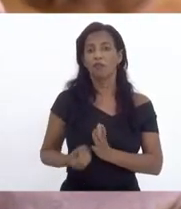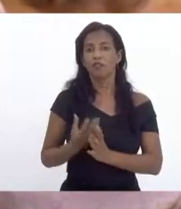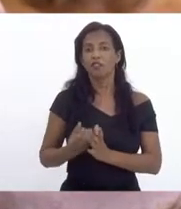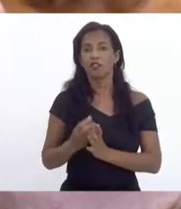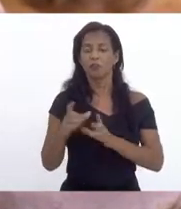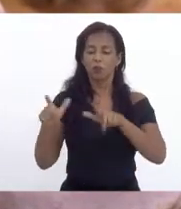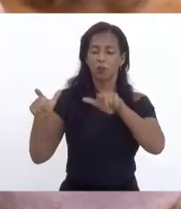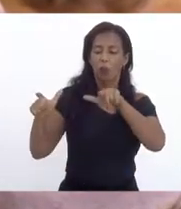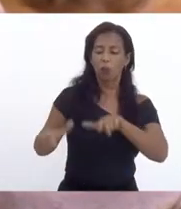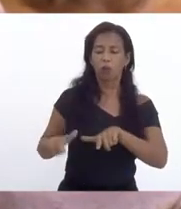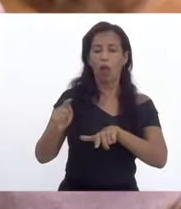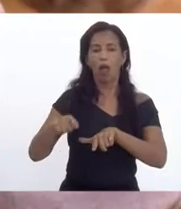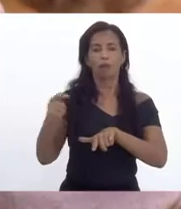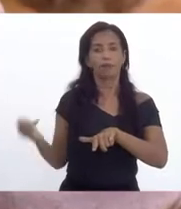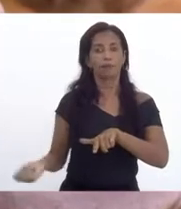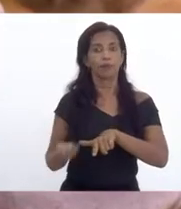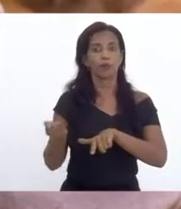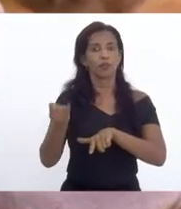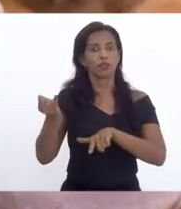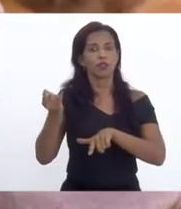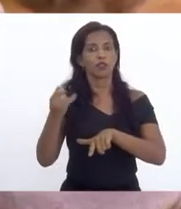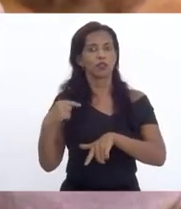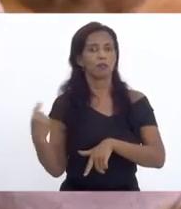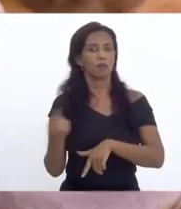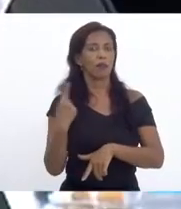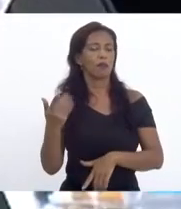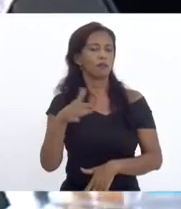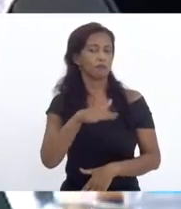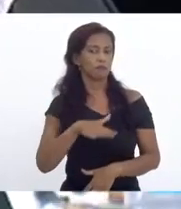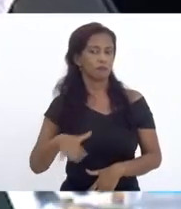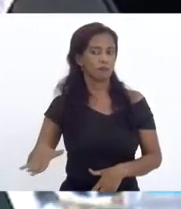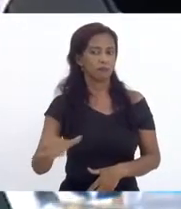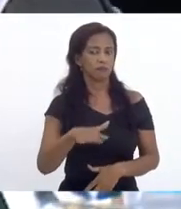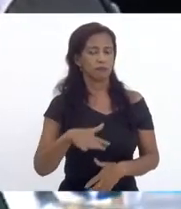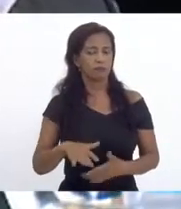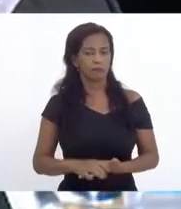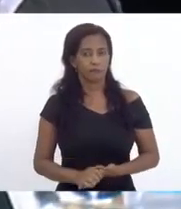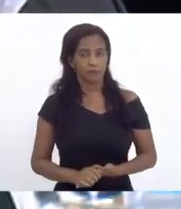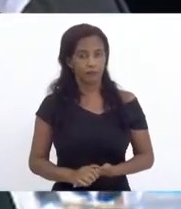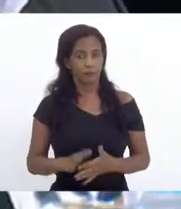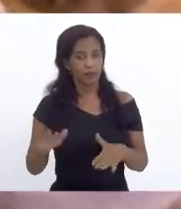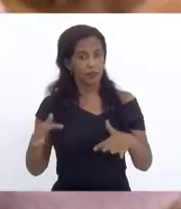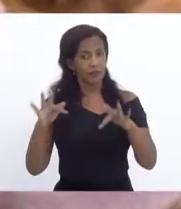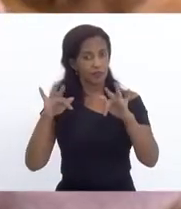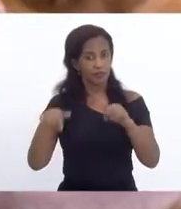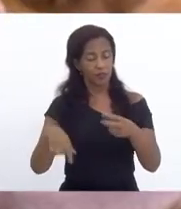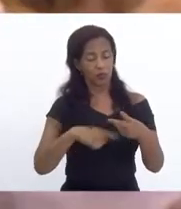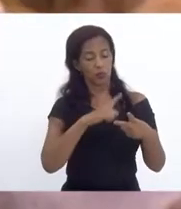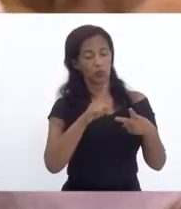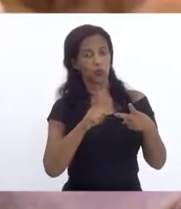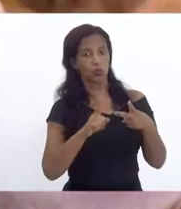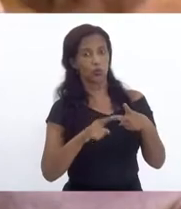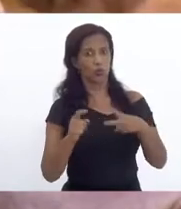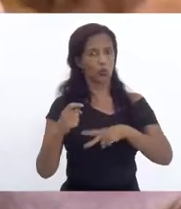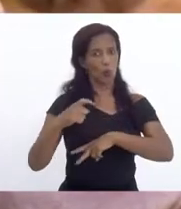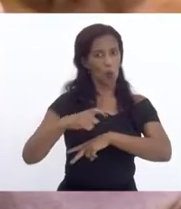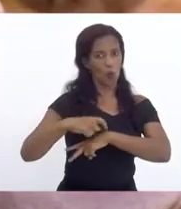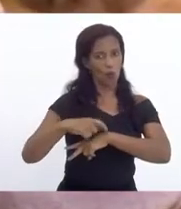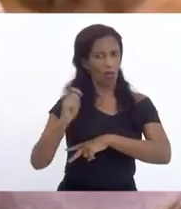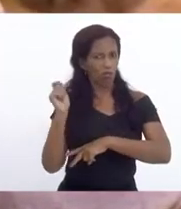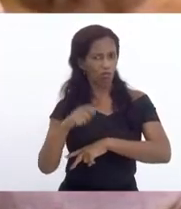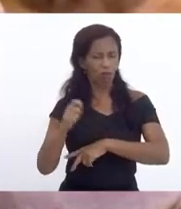observatório seria importantíssimo, presidente, para a nossa região. E, finalizando aqui, um segundo momento que a gente poderia